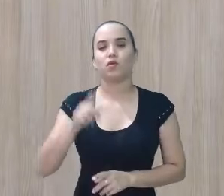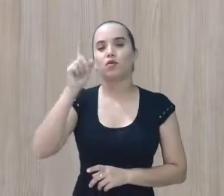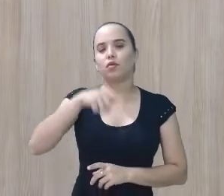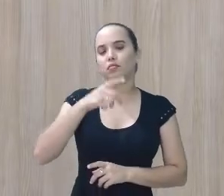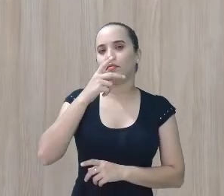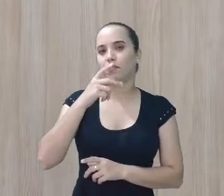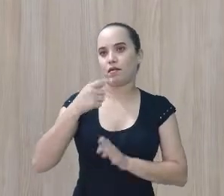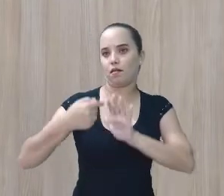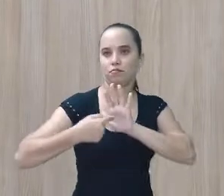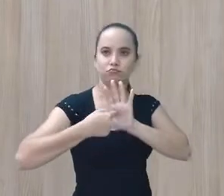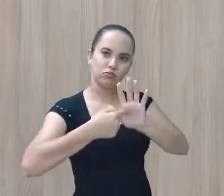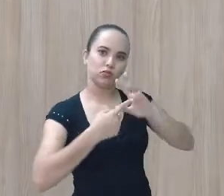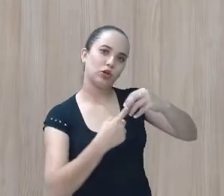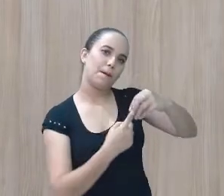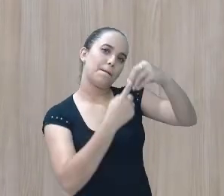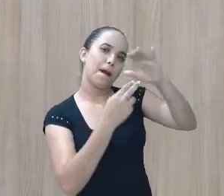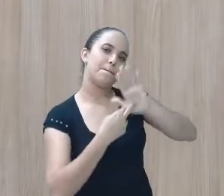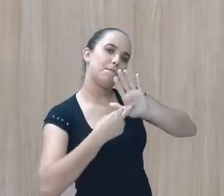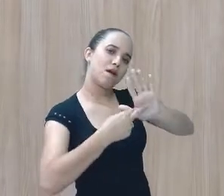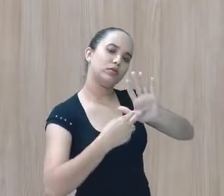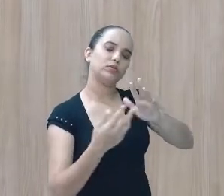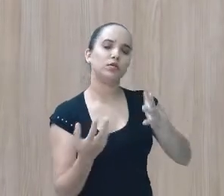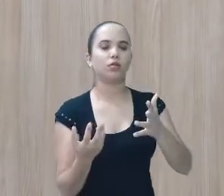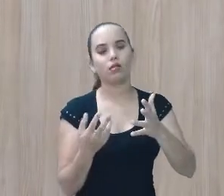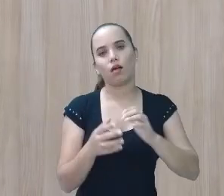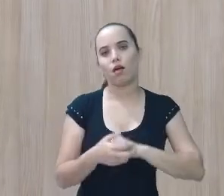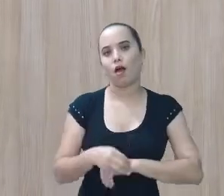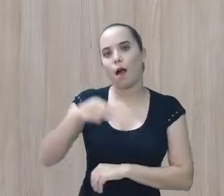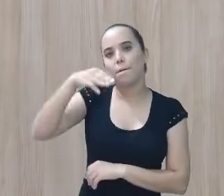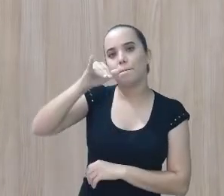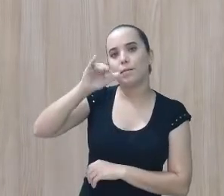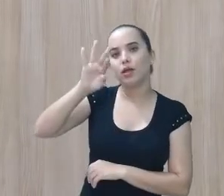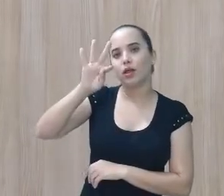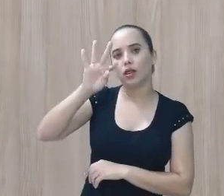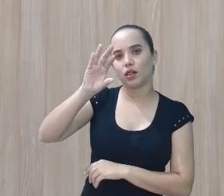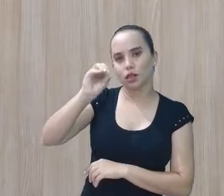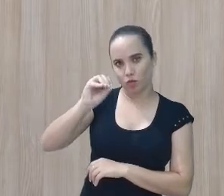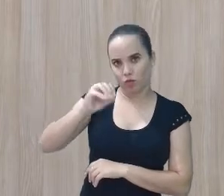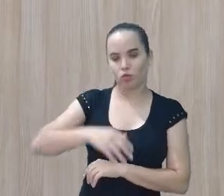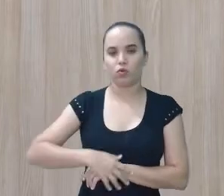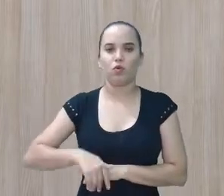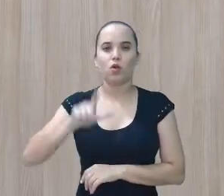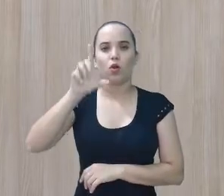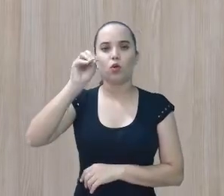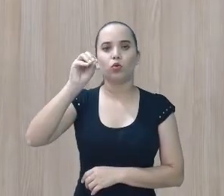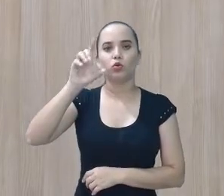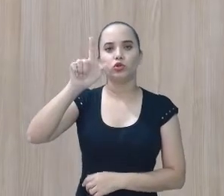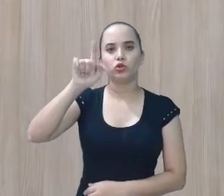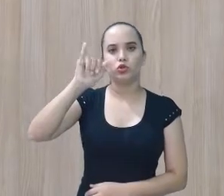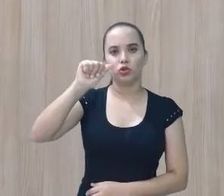se você vê, assim, que tem essa temática